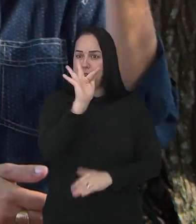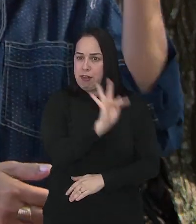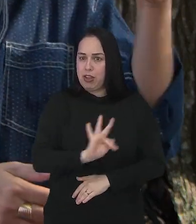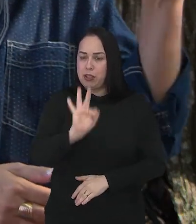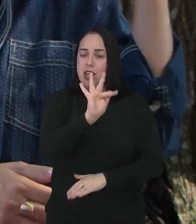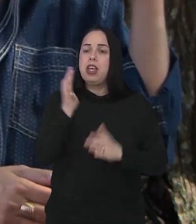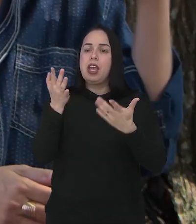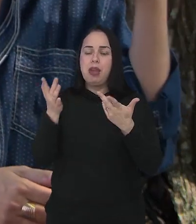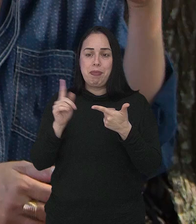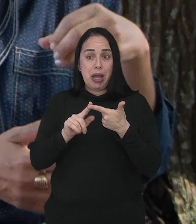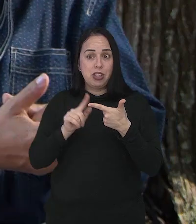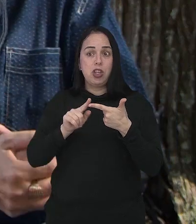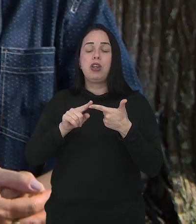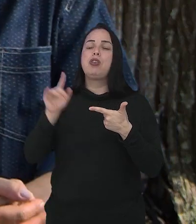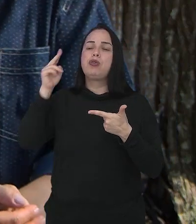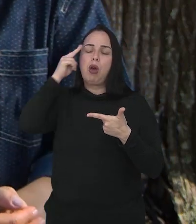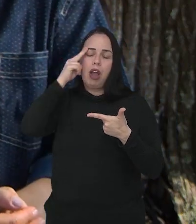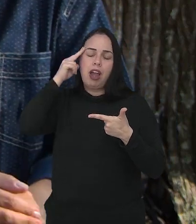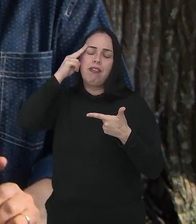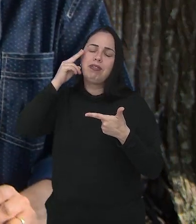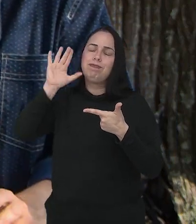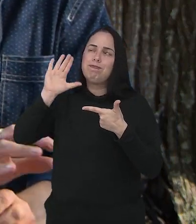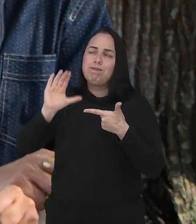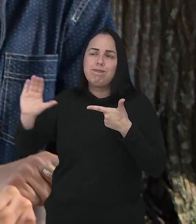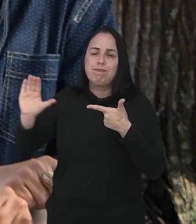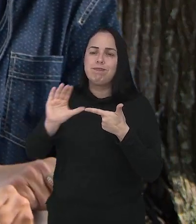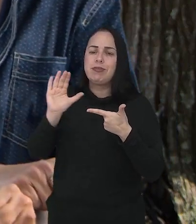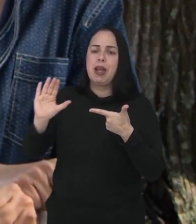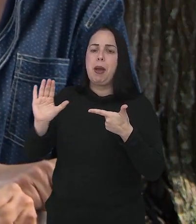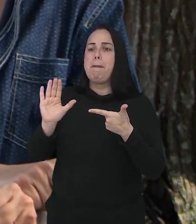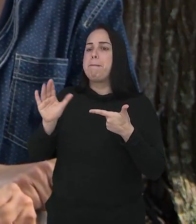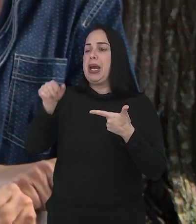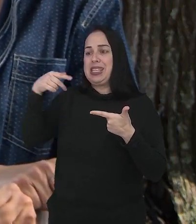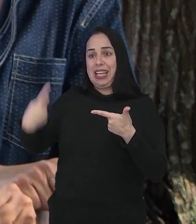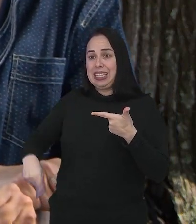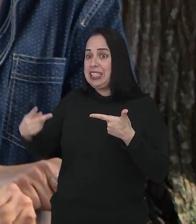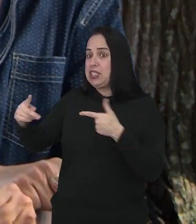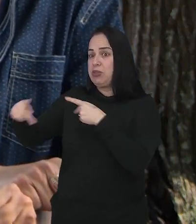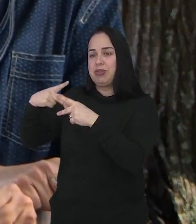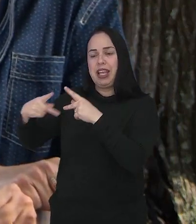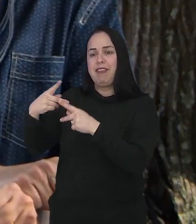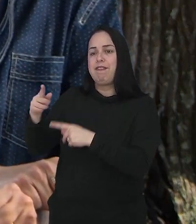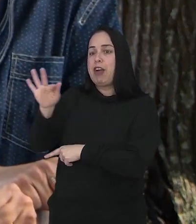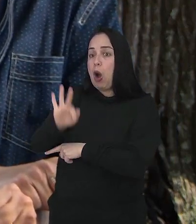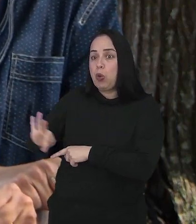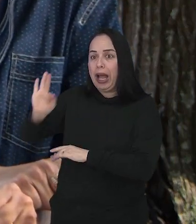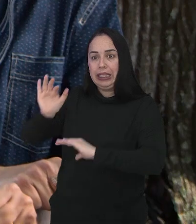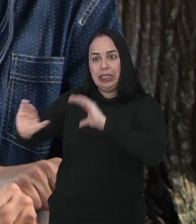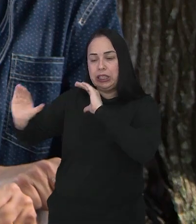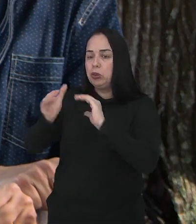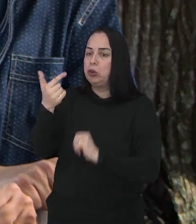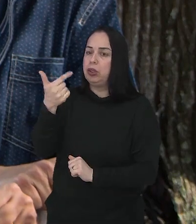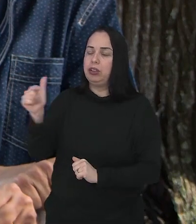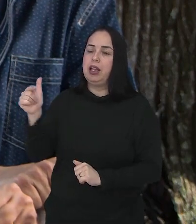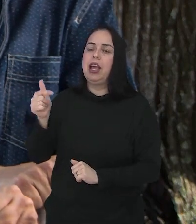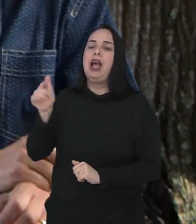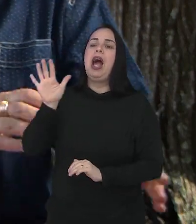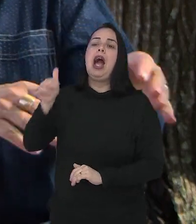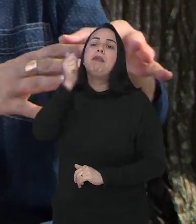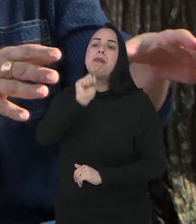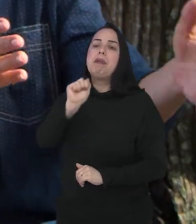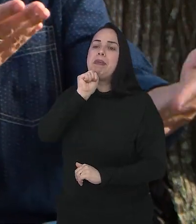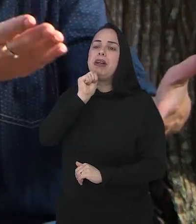O sonho de ser cantora estava lá, né? Mas não tinha nenhuma faculdade aqui em São José. Então, a minha mãe falou